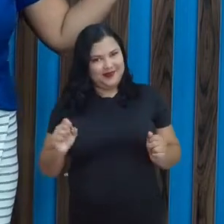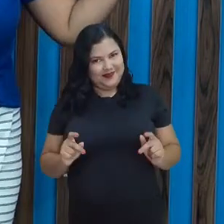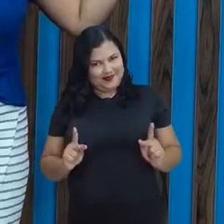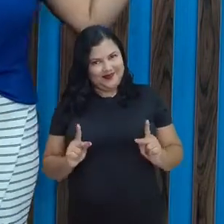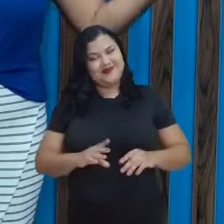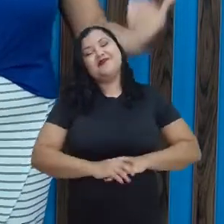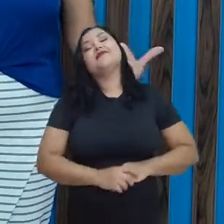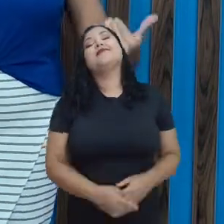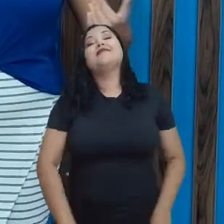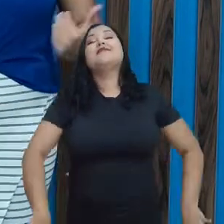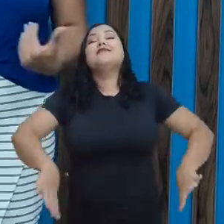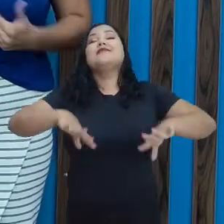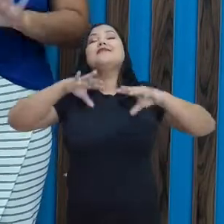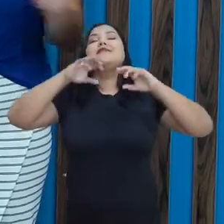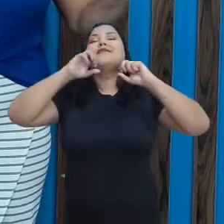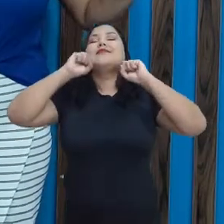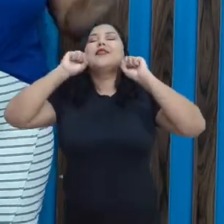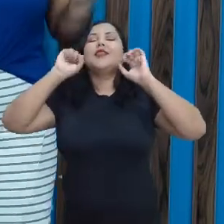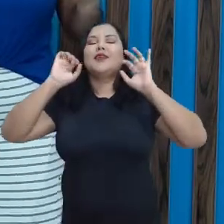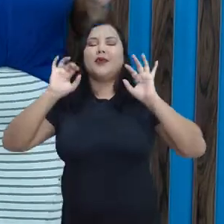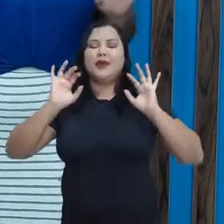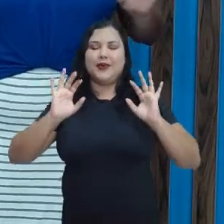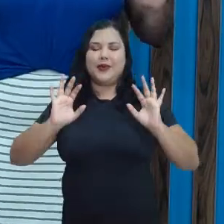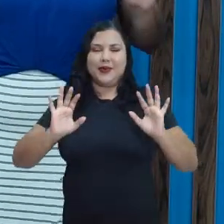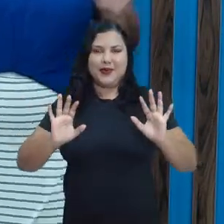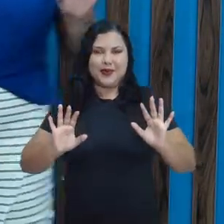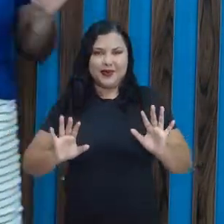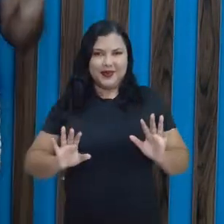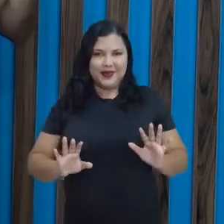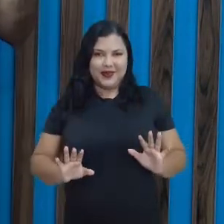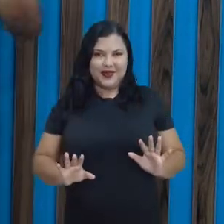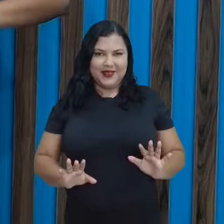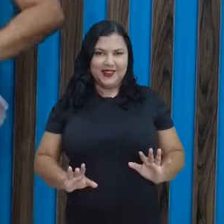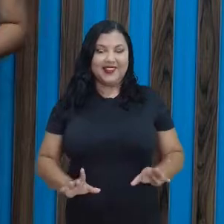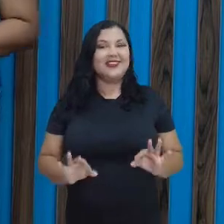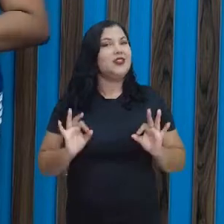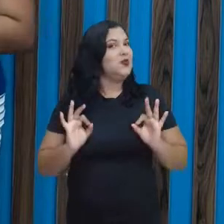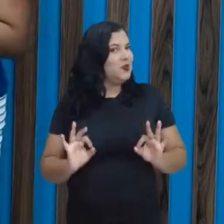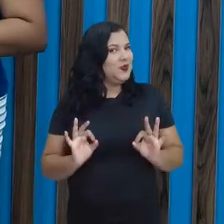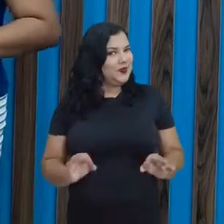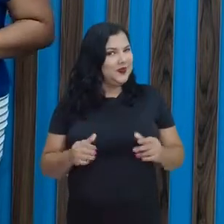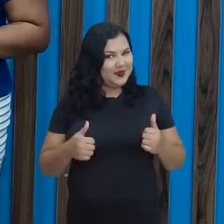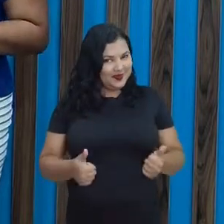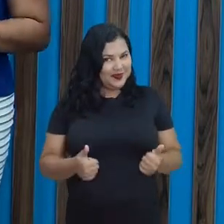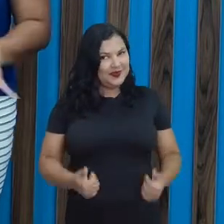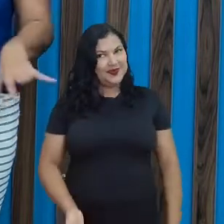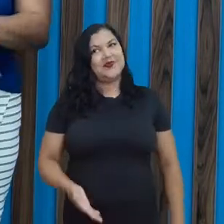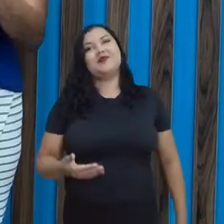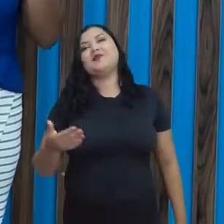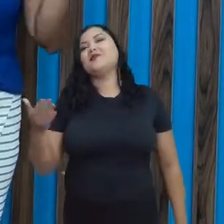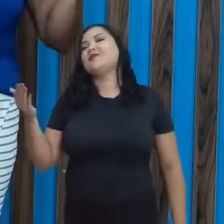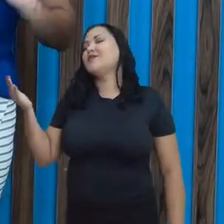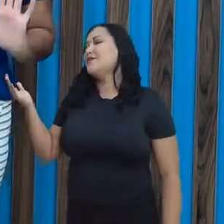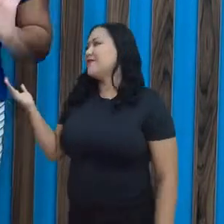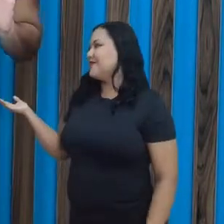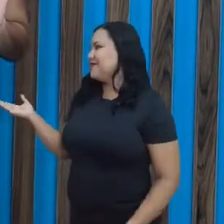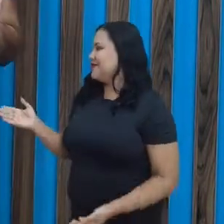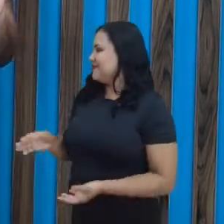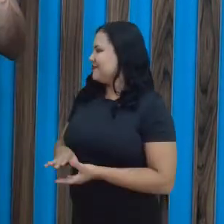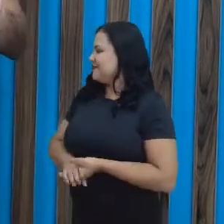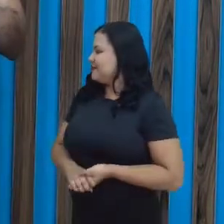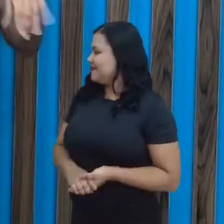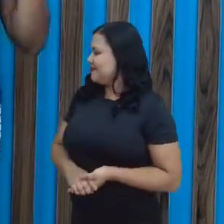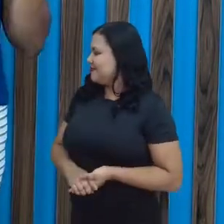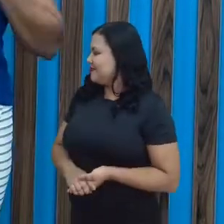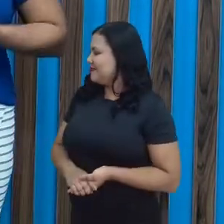Então, respirem e vai dar tudo certo, tá certo? Porque você vem pra cá, eu vou ficar pronto. Então, ó, vamos ler. Eu